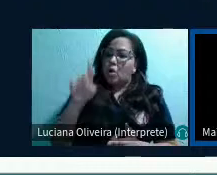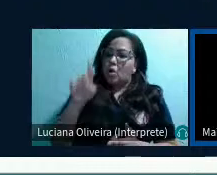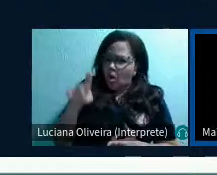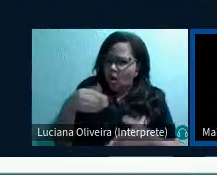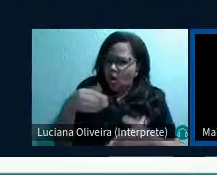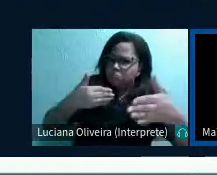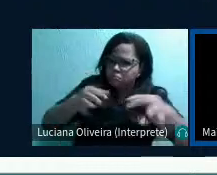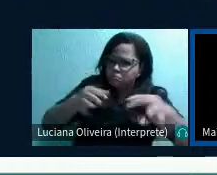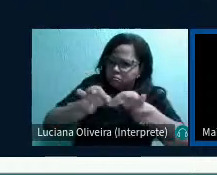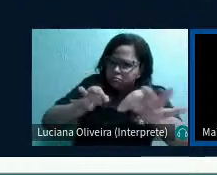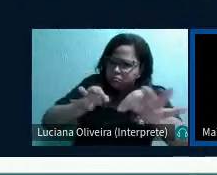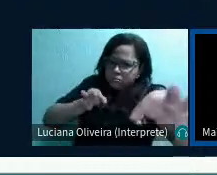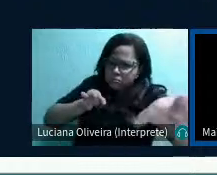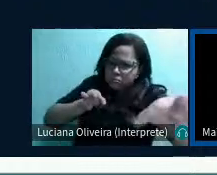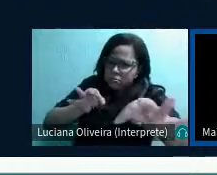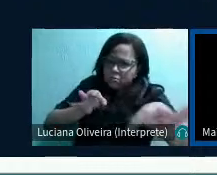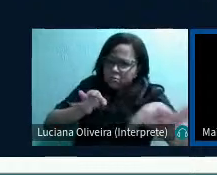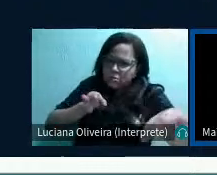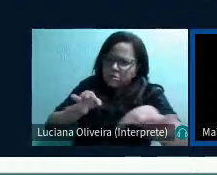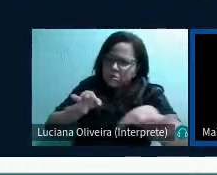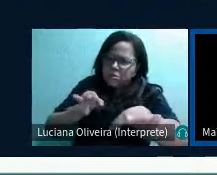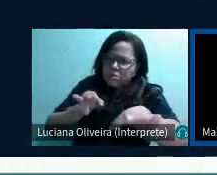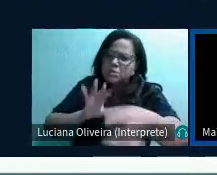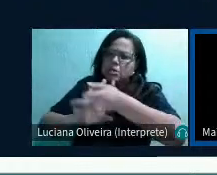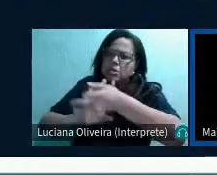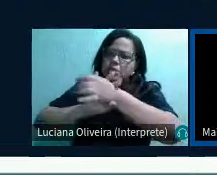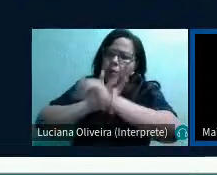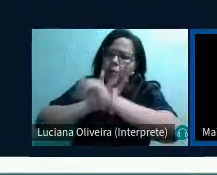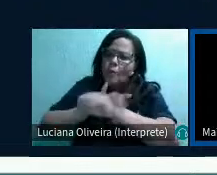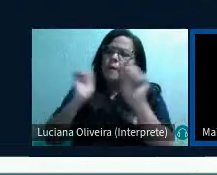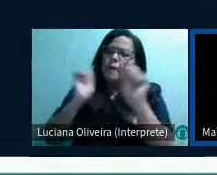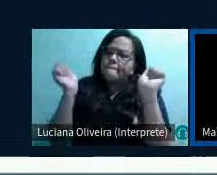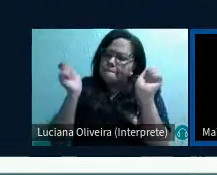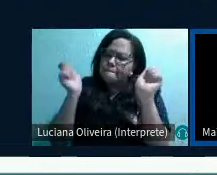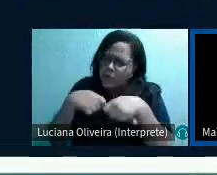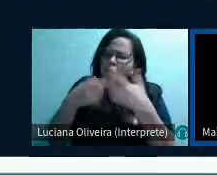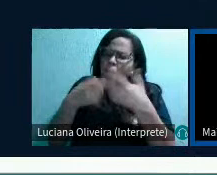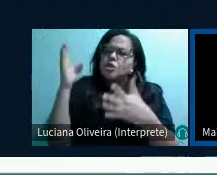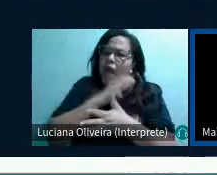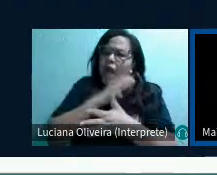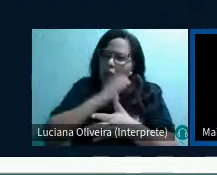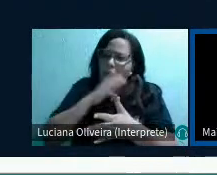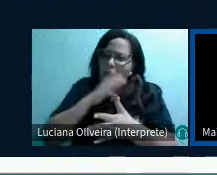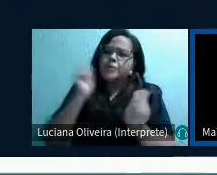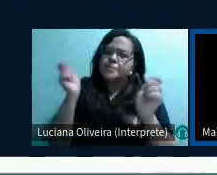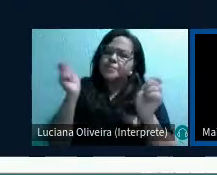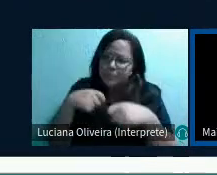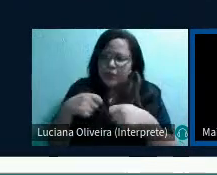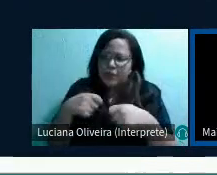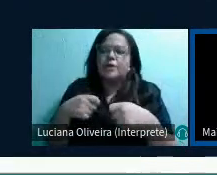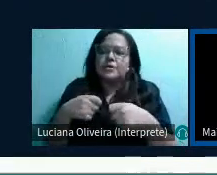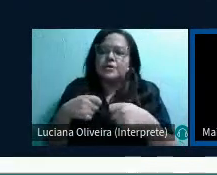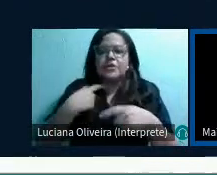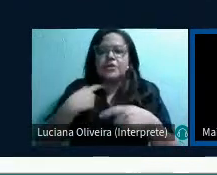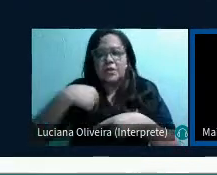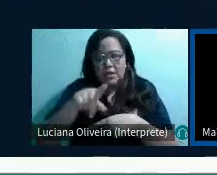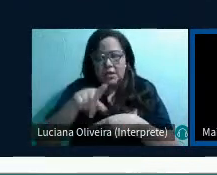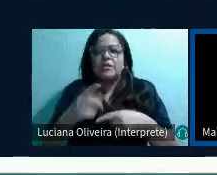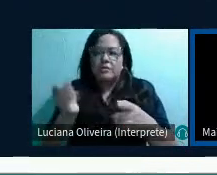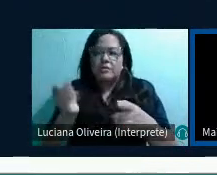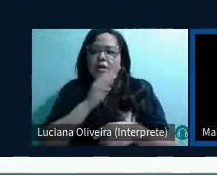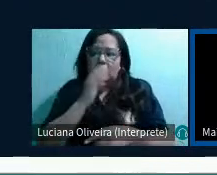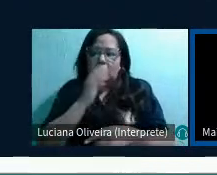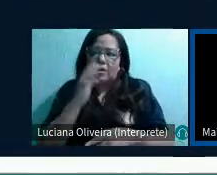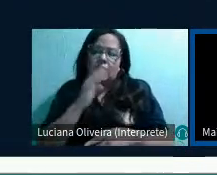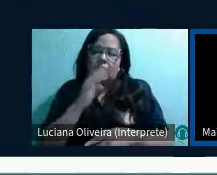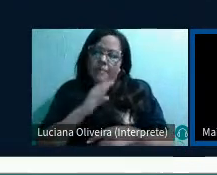isso aí é uma forma simplificada da gente estar explicando como é que funciona, mais ou menos. Fazendo analogia ao corpo humano, a gente pode perceber aqui que os